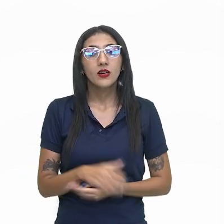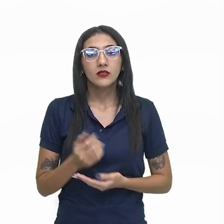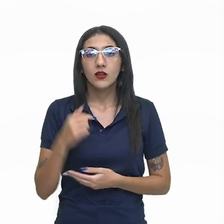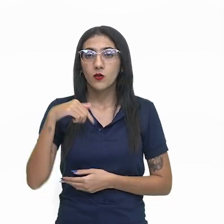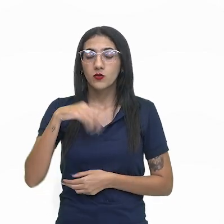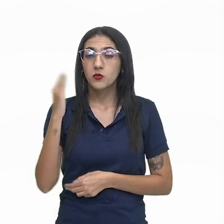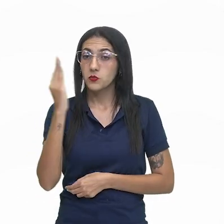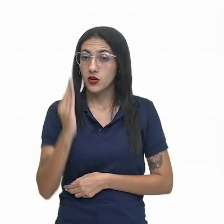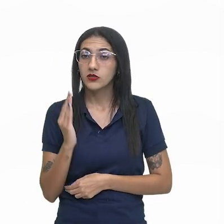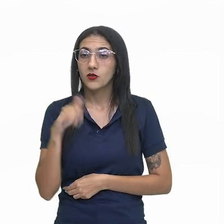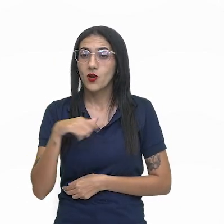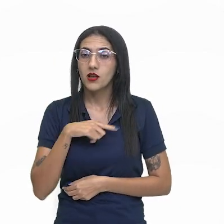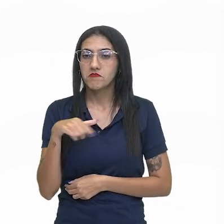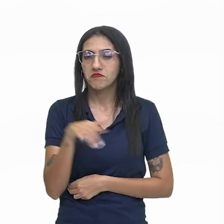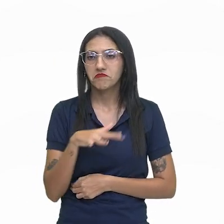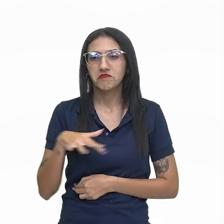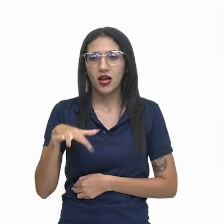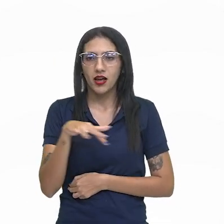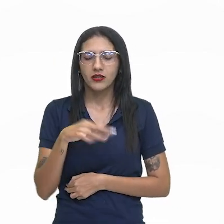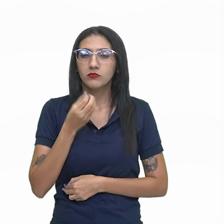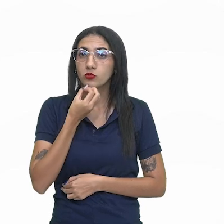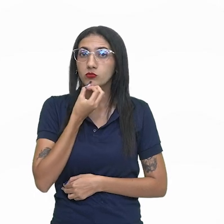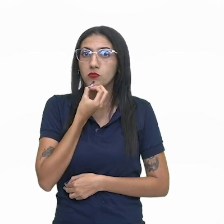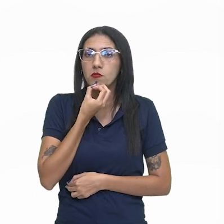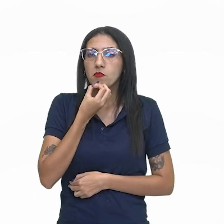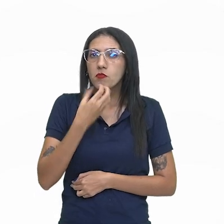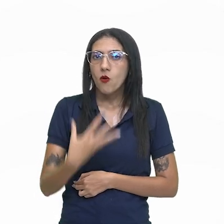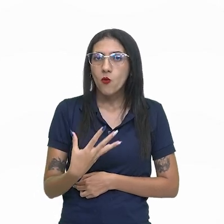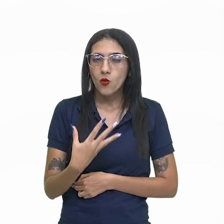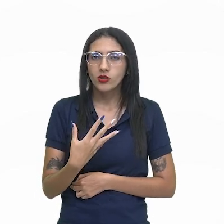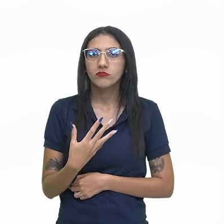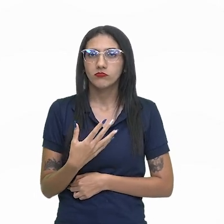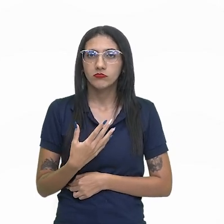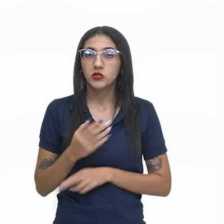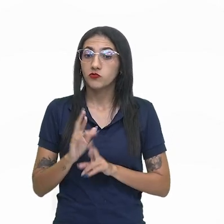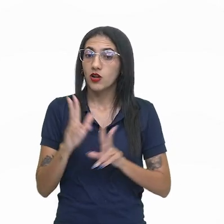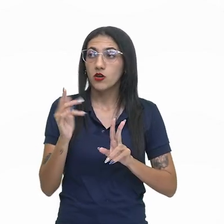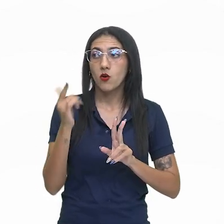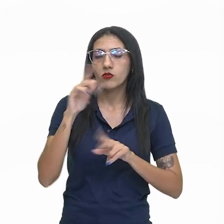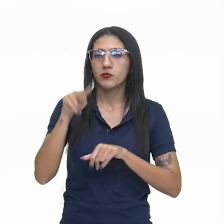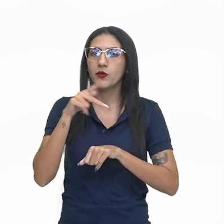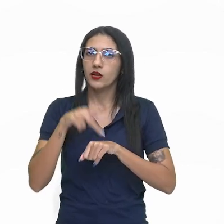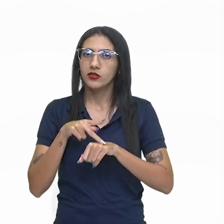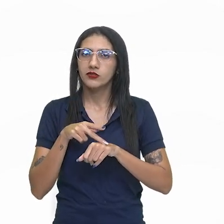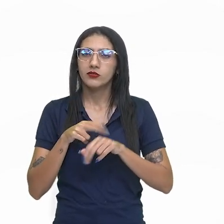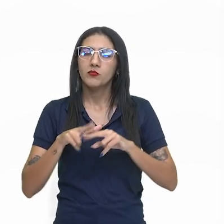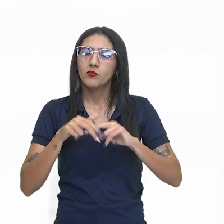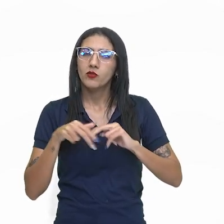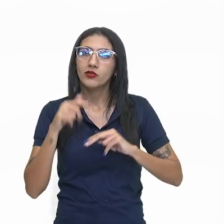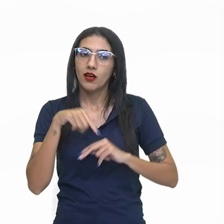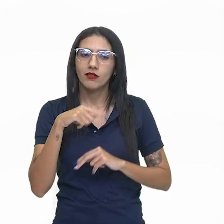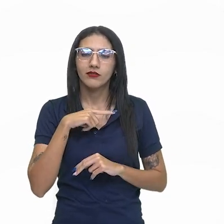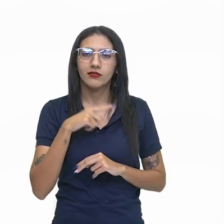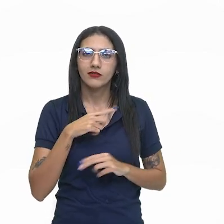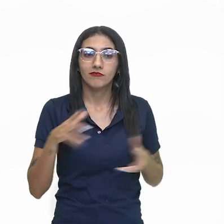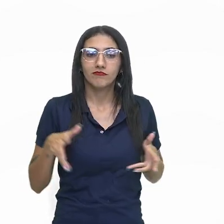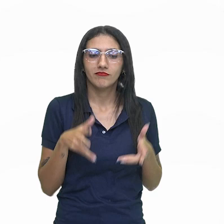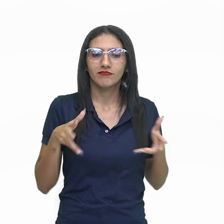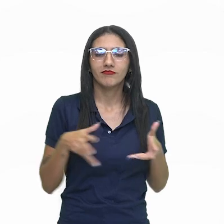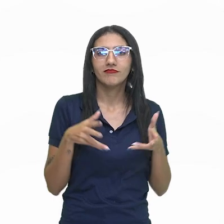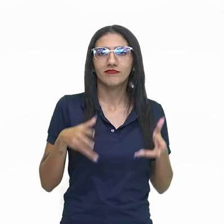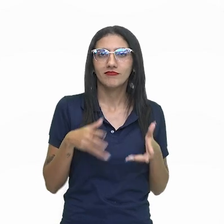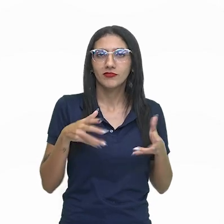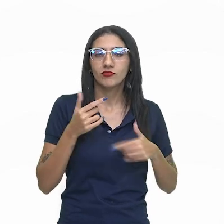terreno, um território que tem ali uma grande vantagem em relação a vários países, e isso beneficiou muito as atividades no campo,